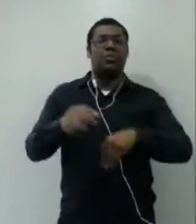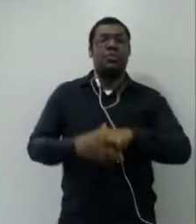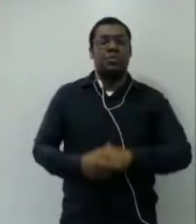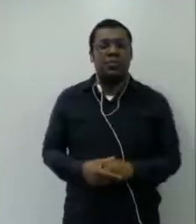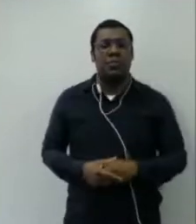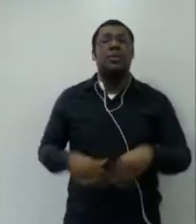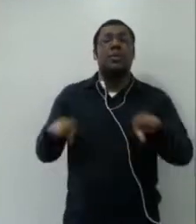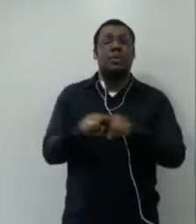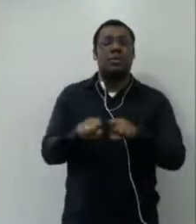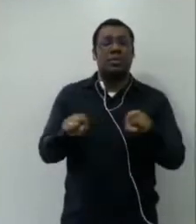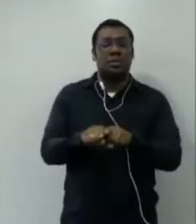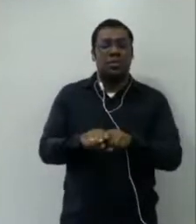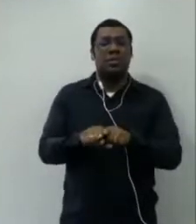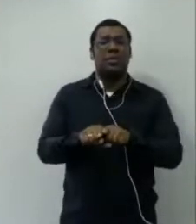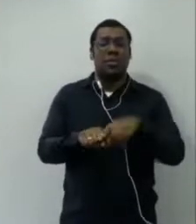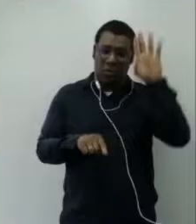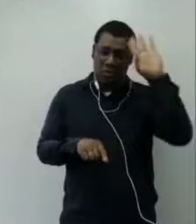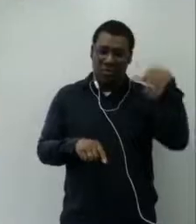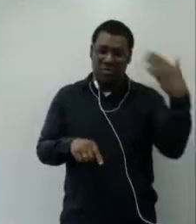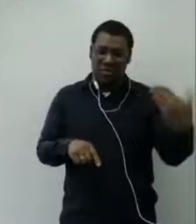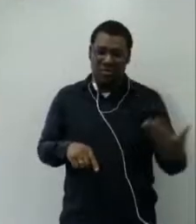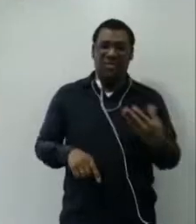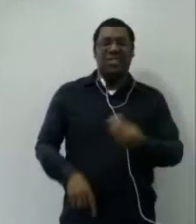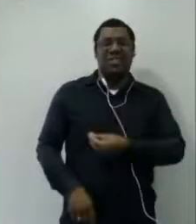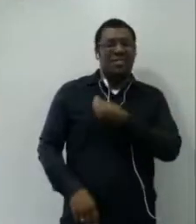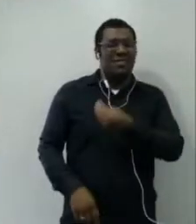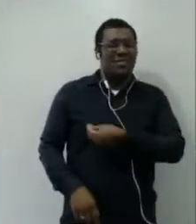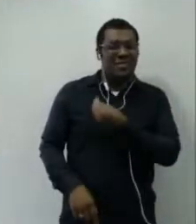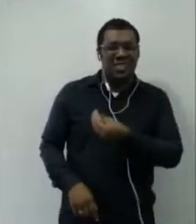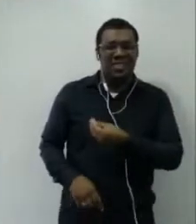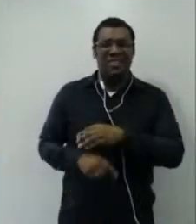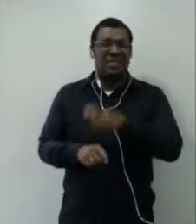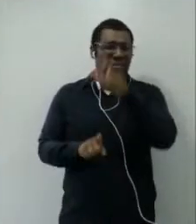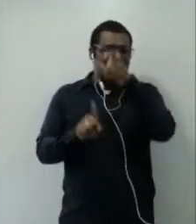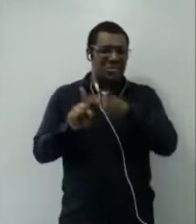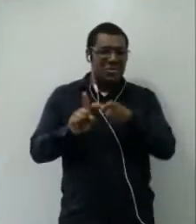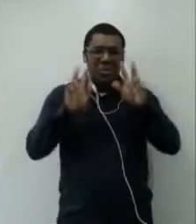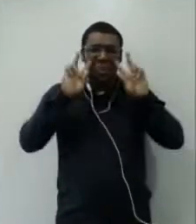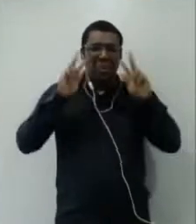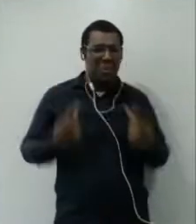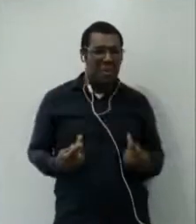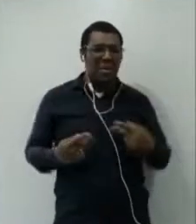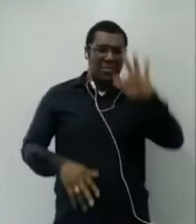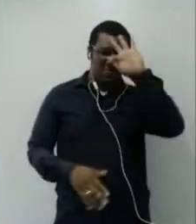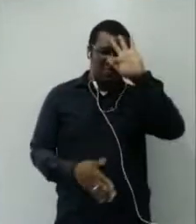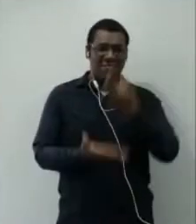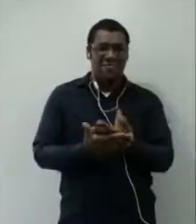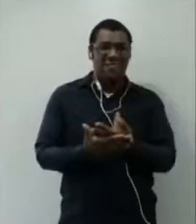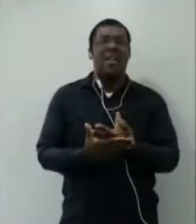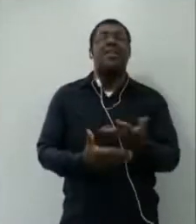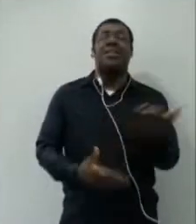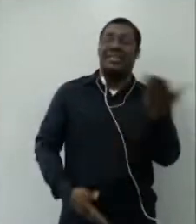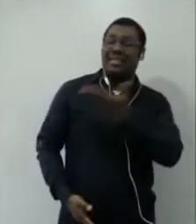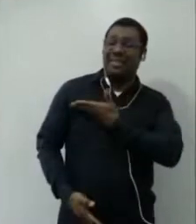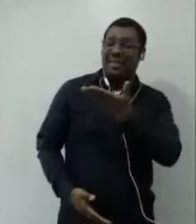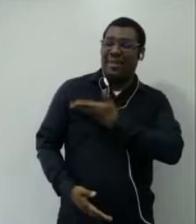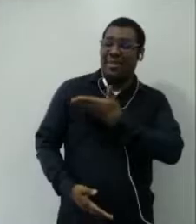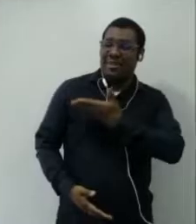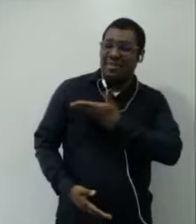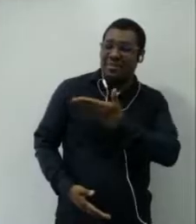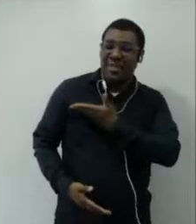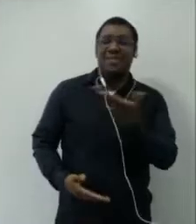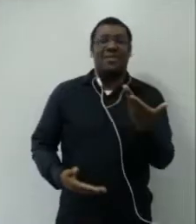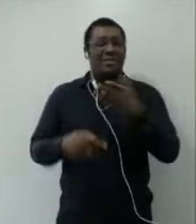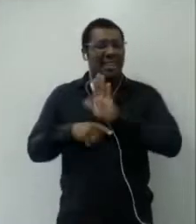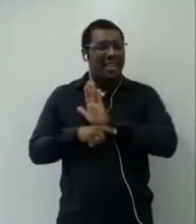a vida de um ser humano incomparável, um humanista, um homem de fé, que deixou amizade e sementes de esperança em todos os lugares por